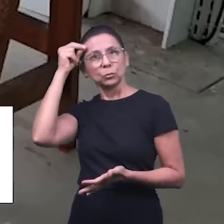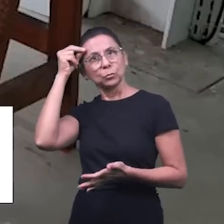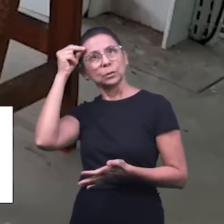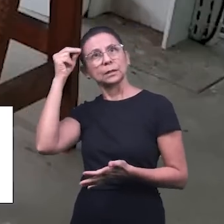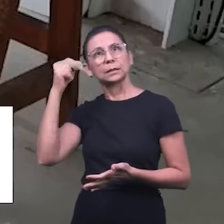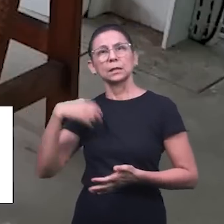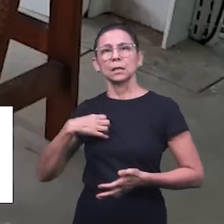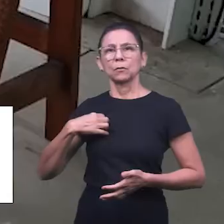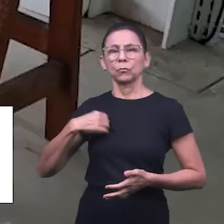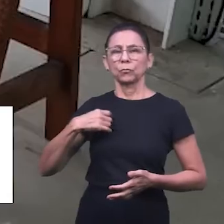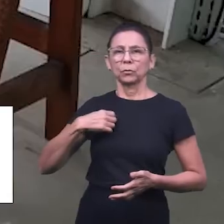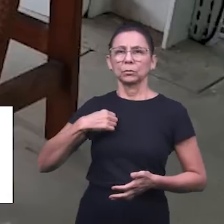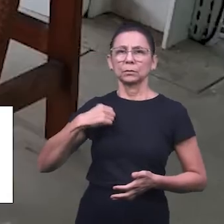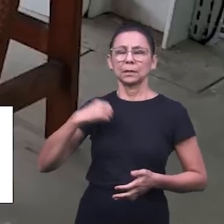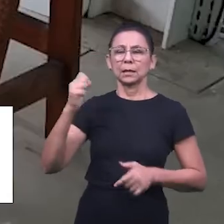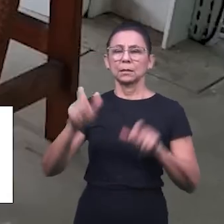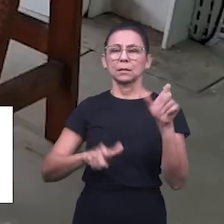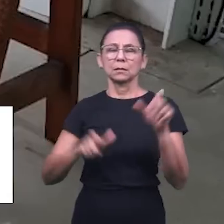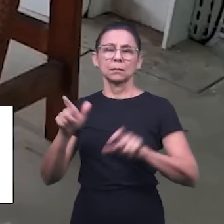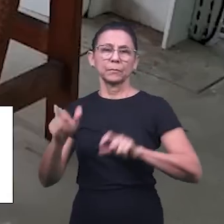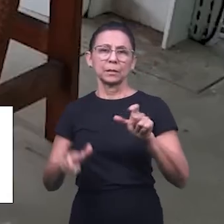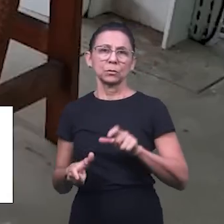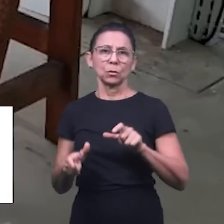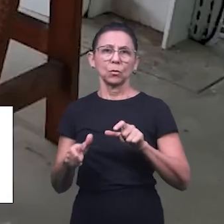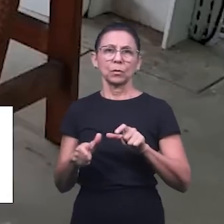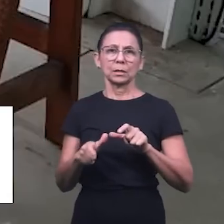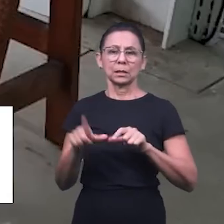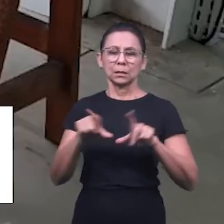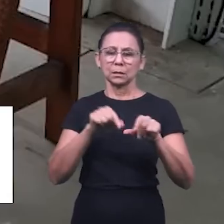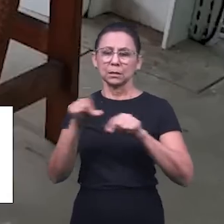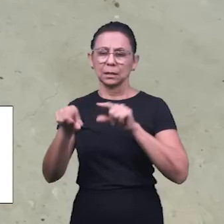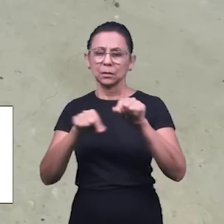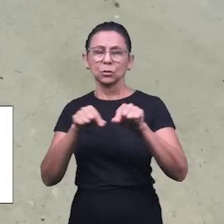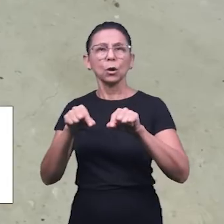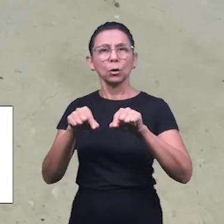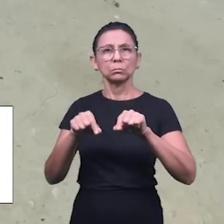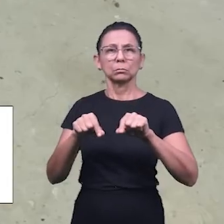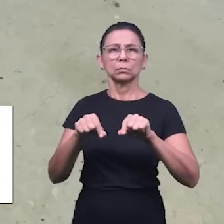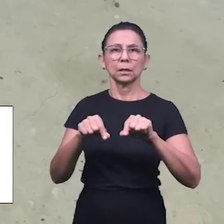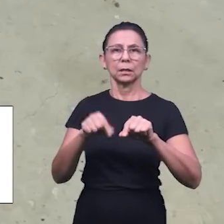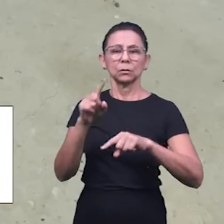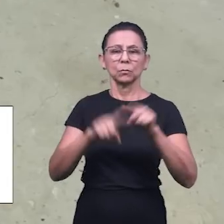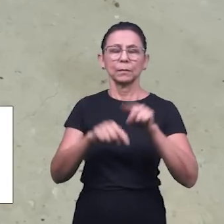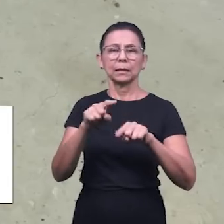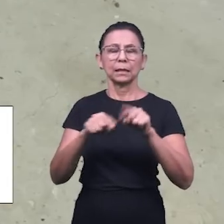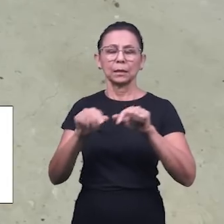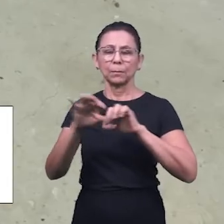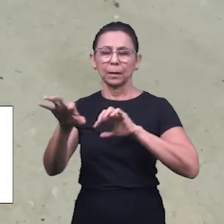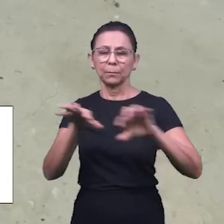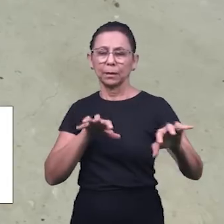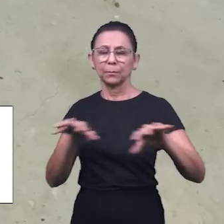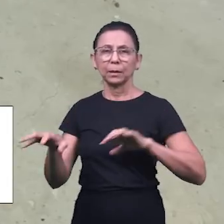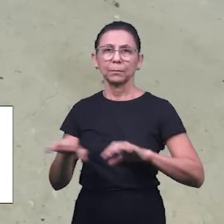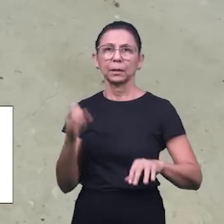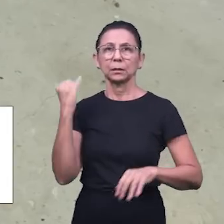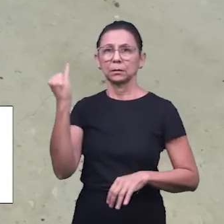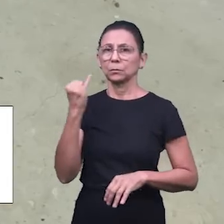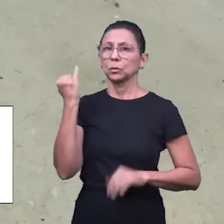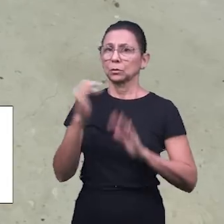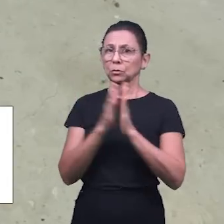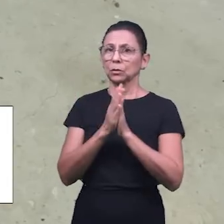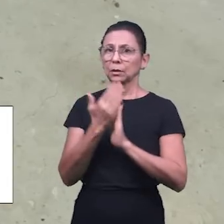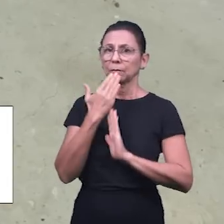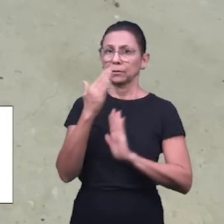irmãos voluntários que recebem e separam os produtos. Lembramos também que é muito importante estarmos em oração por